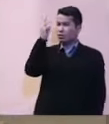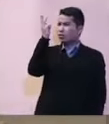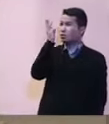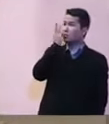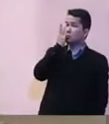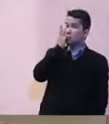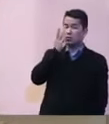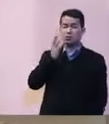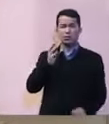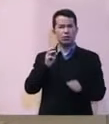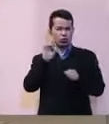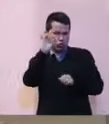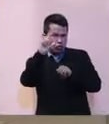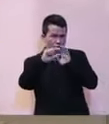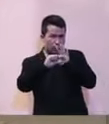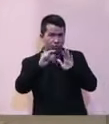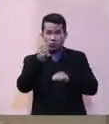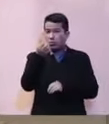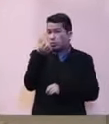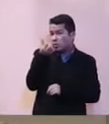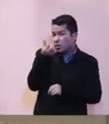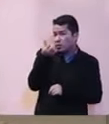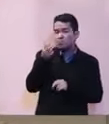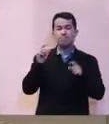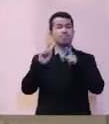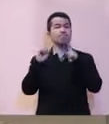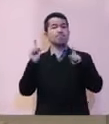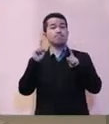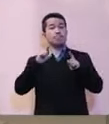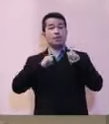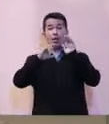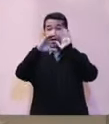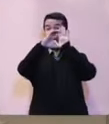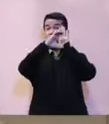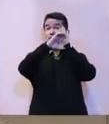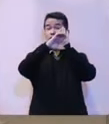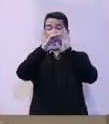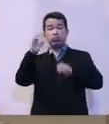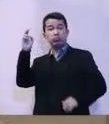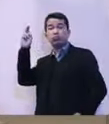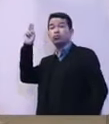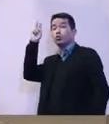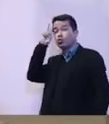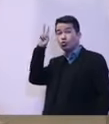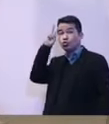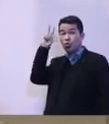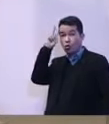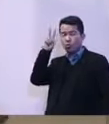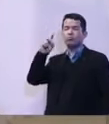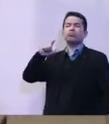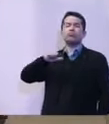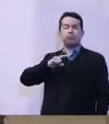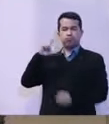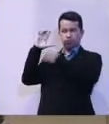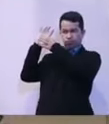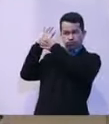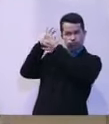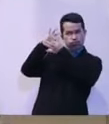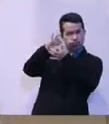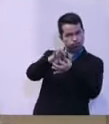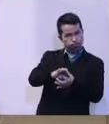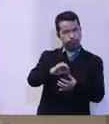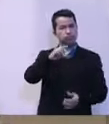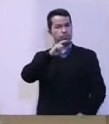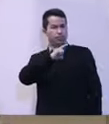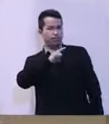capítulo, nós vamos ver que dentro daquele cenário histórico de uma guerra, com a Síria